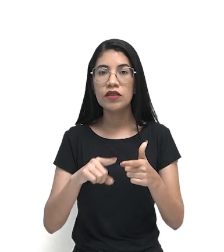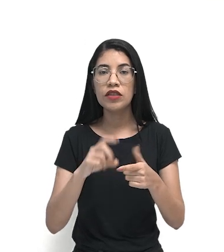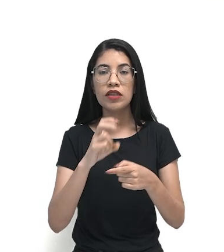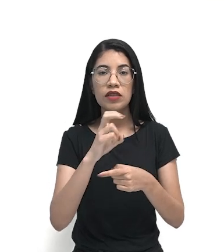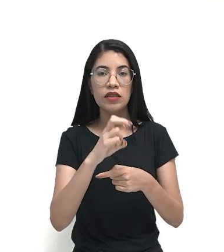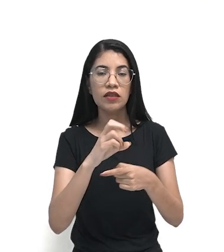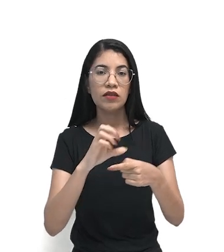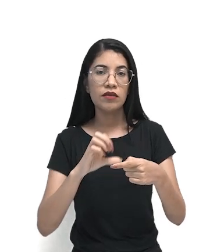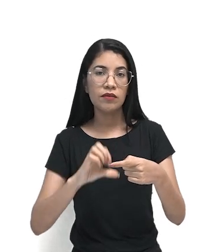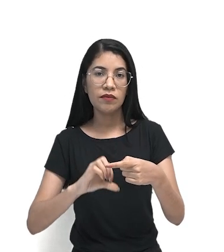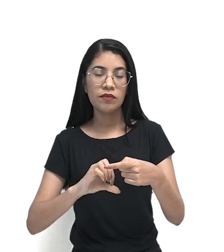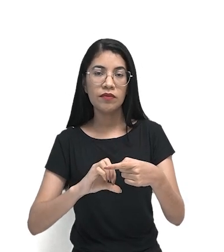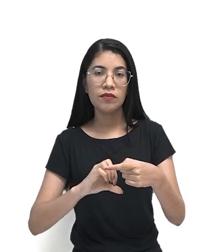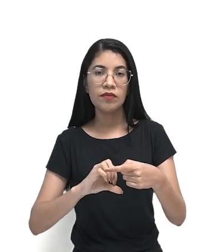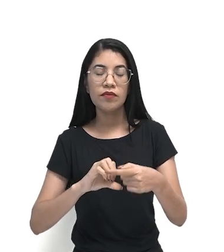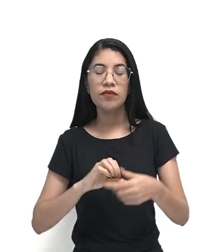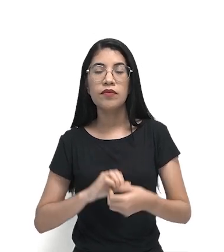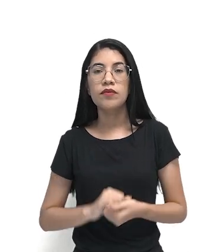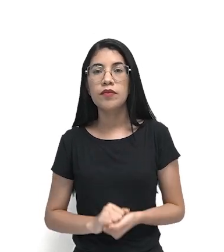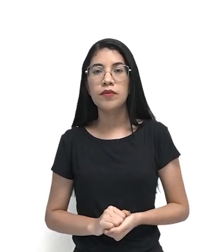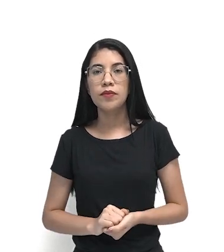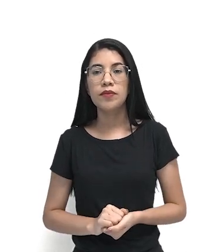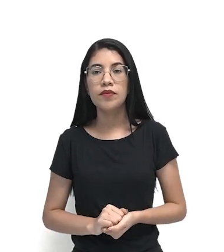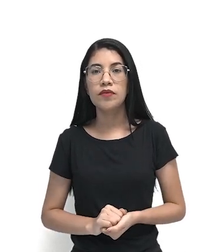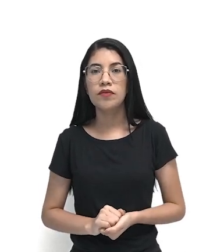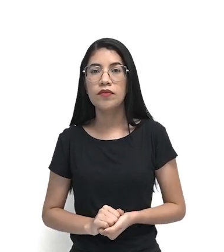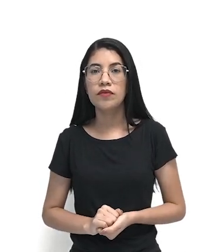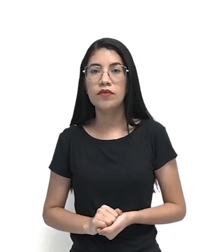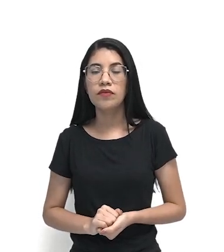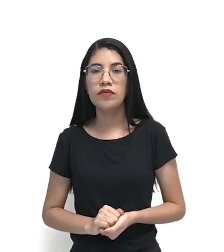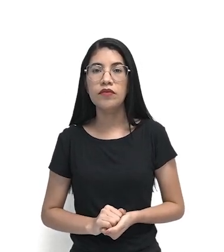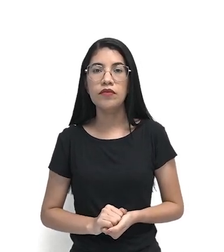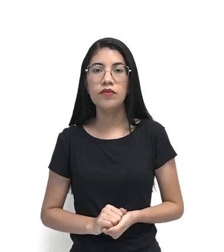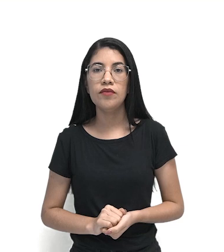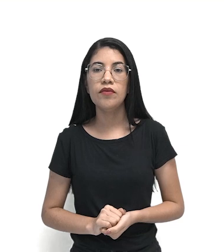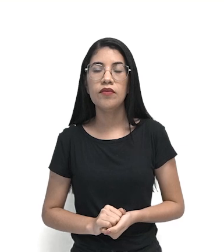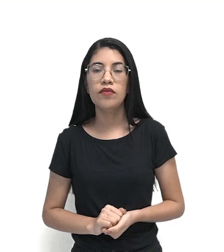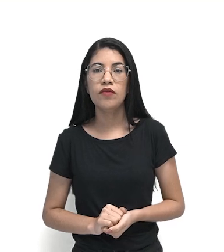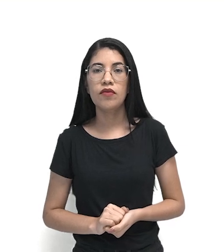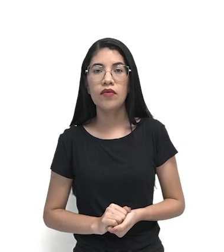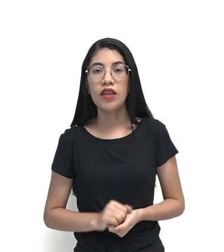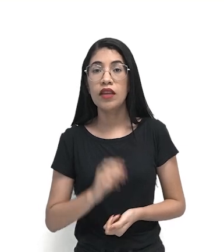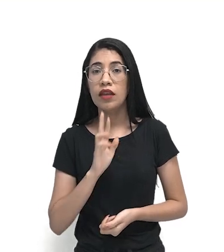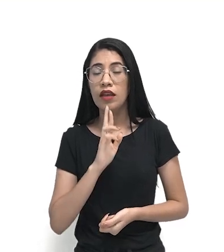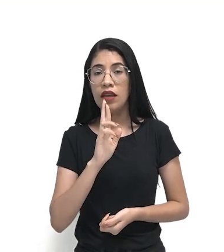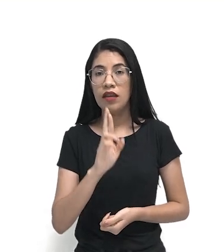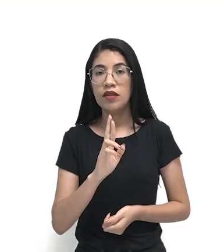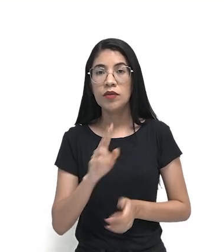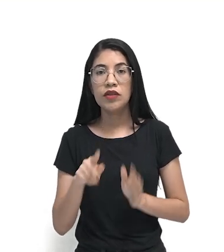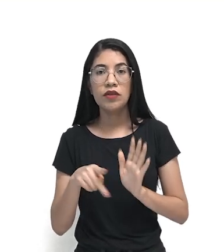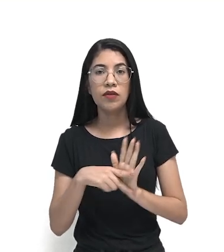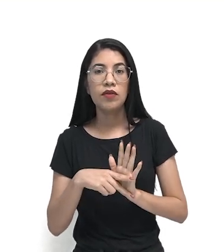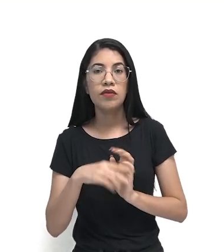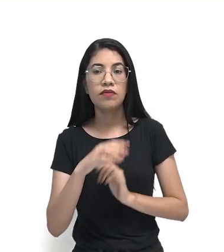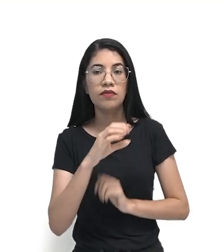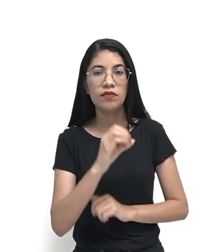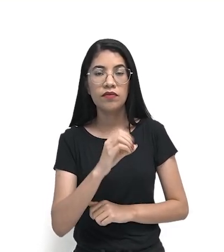5 dividido por 9. E 5 dividido por 9, isso é igual a